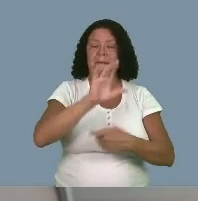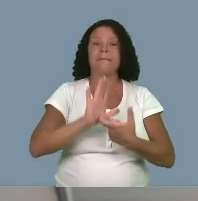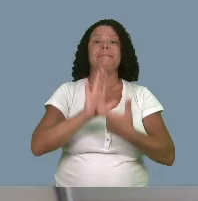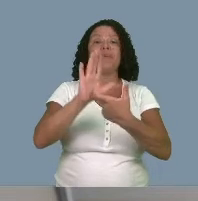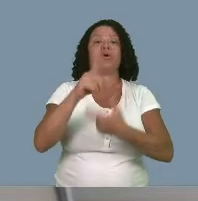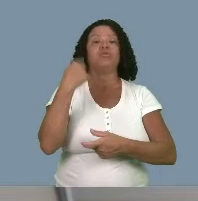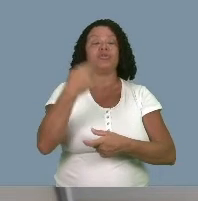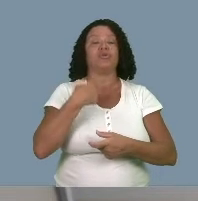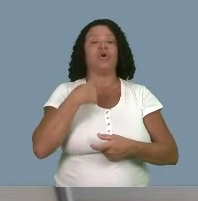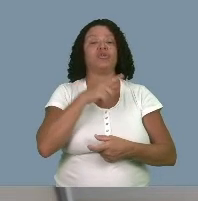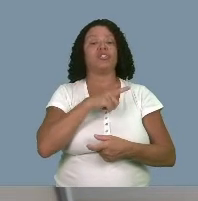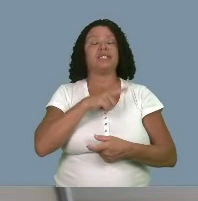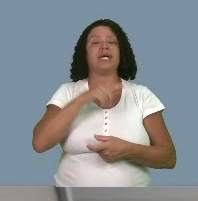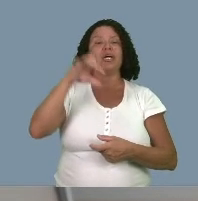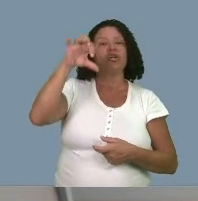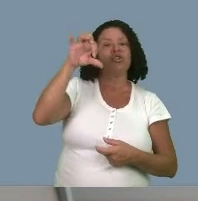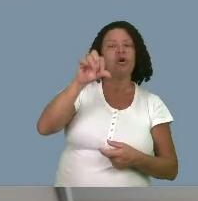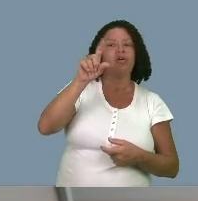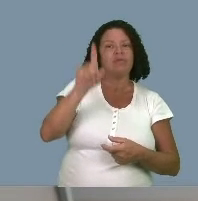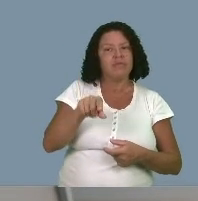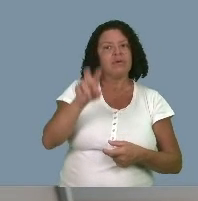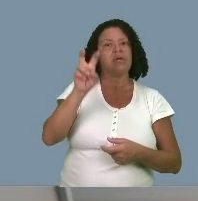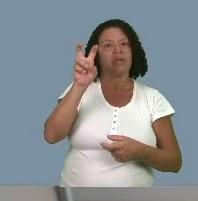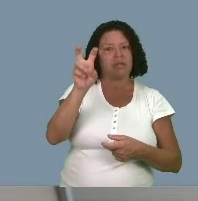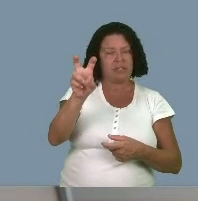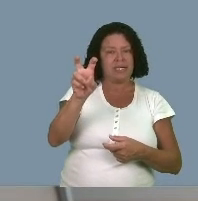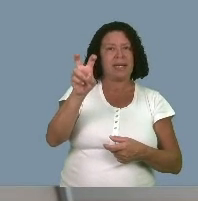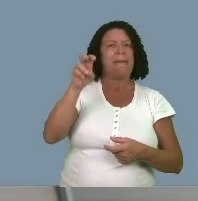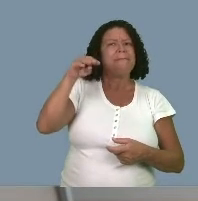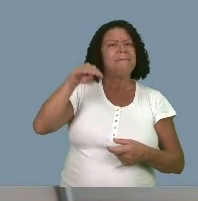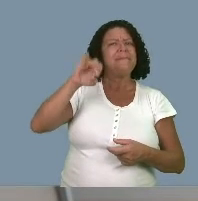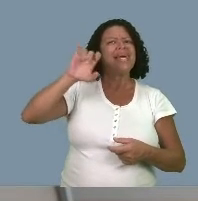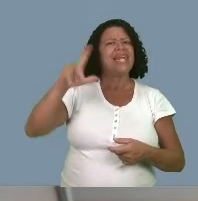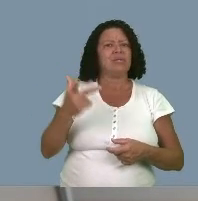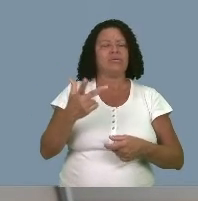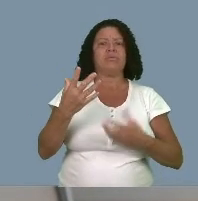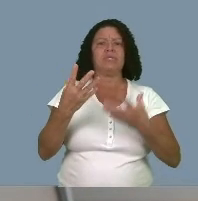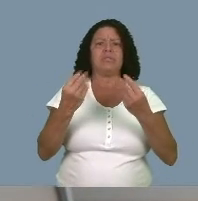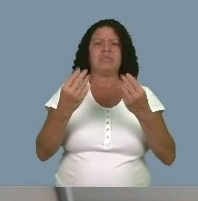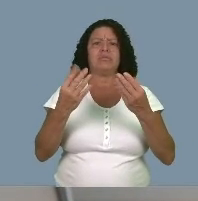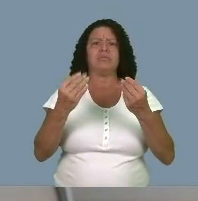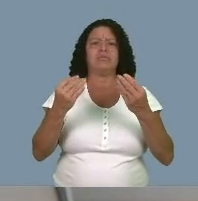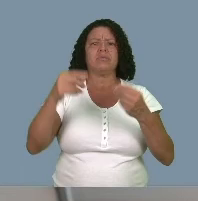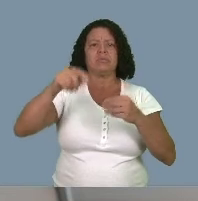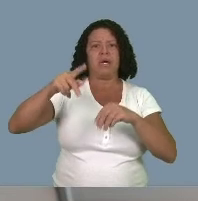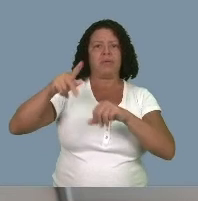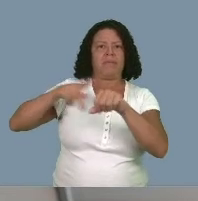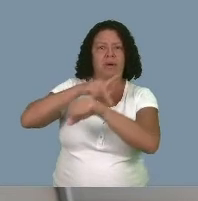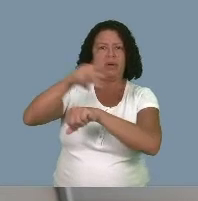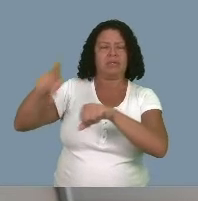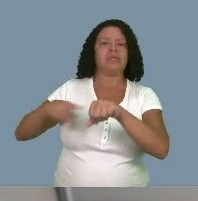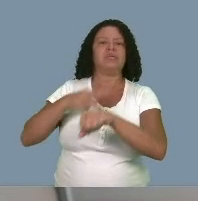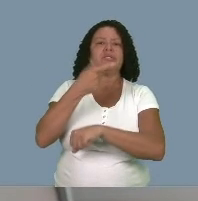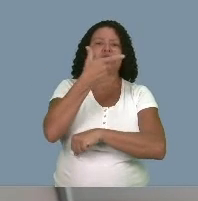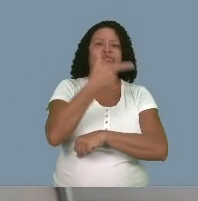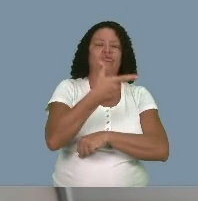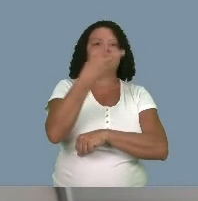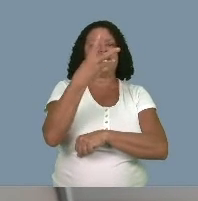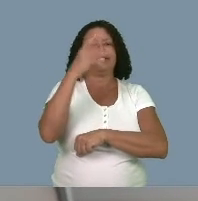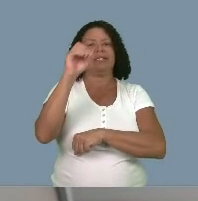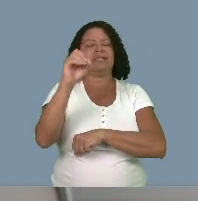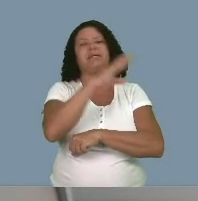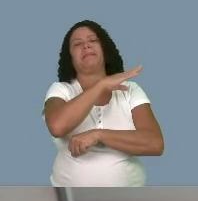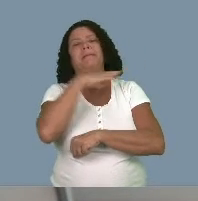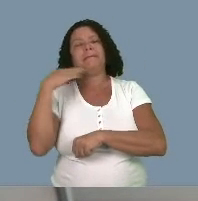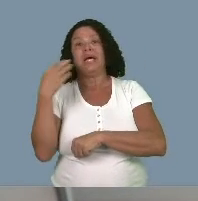nós temos 9,5 milhões de infectados no país, com 230 mil